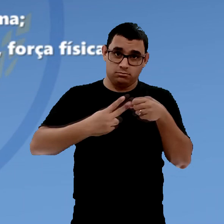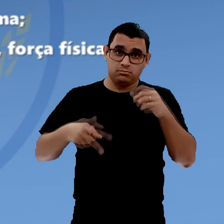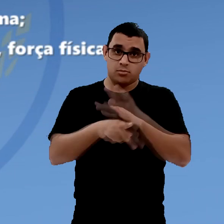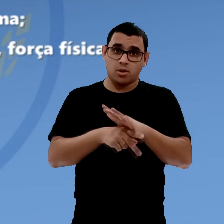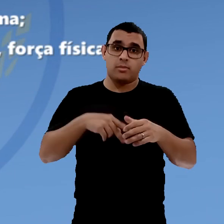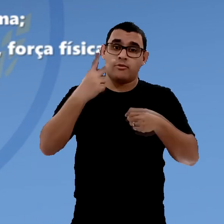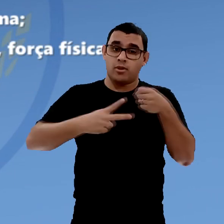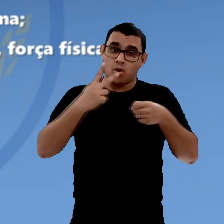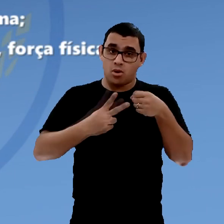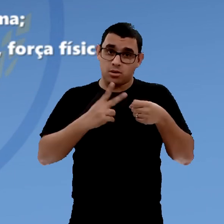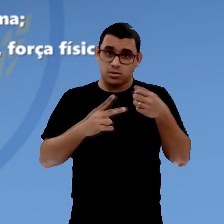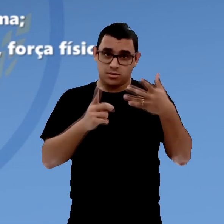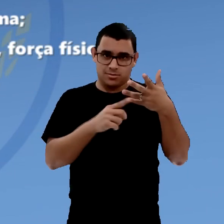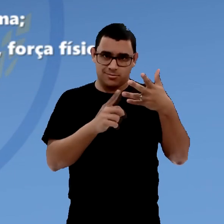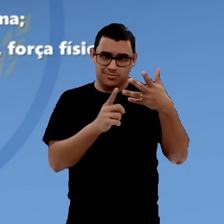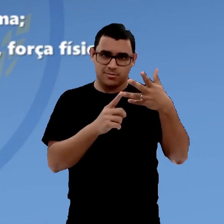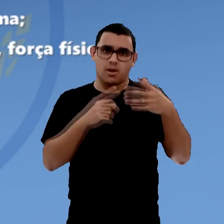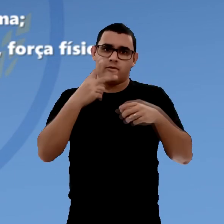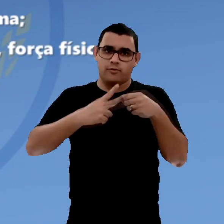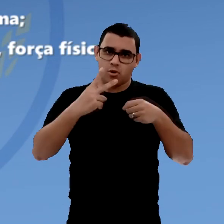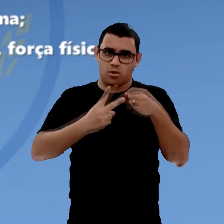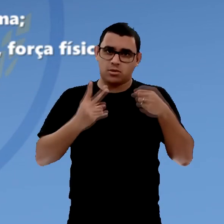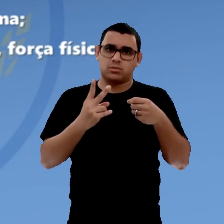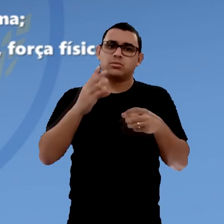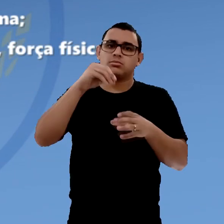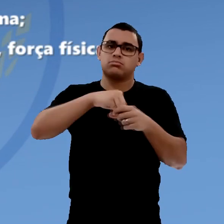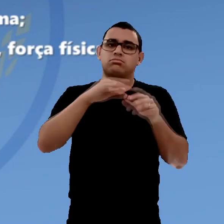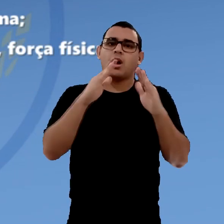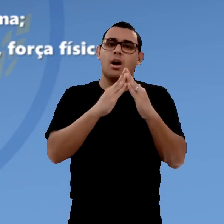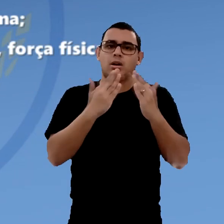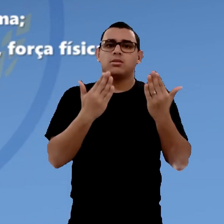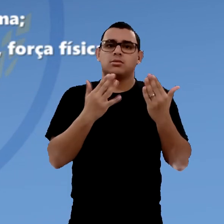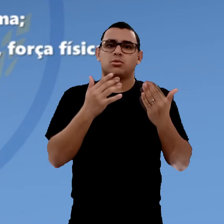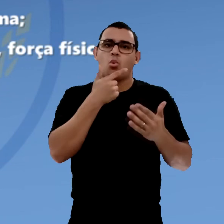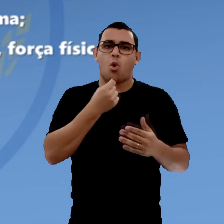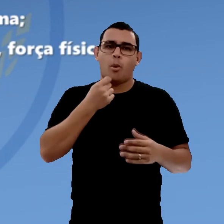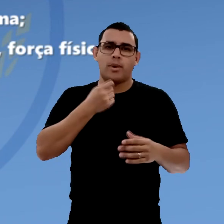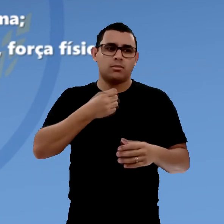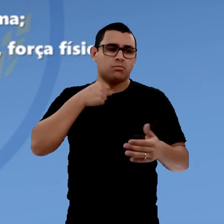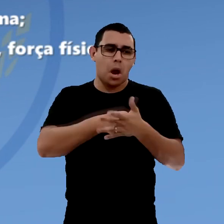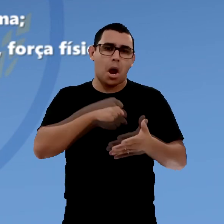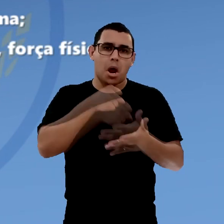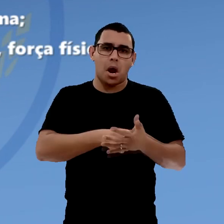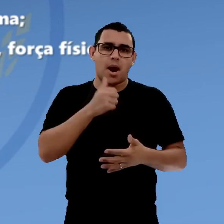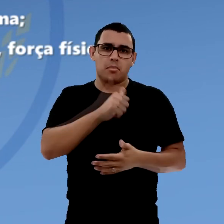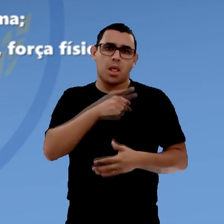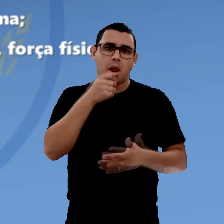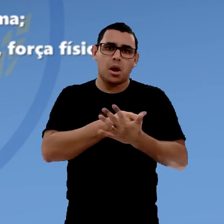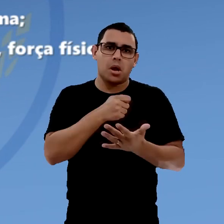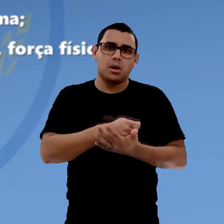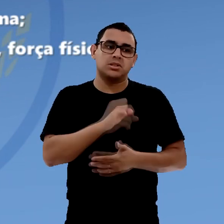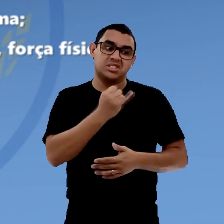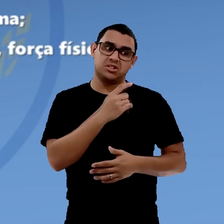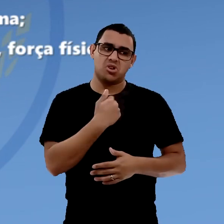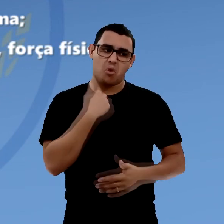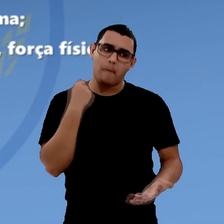doméstica. Quando o homem ele tem força física maior, então ele tenta obrigar a mulher a fazer o